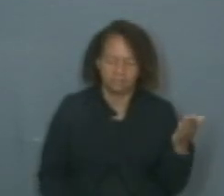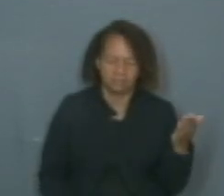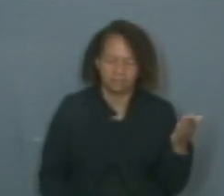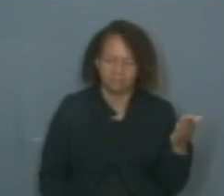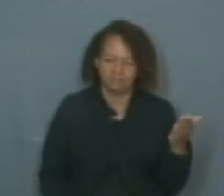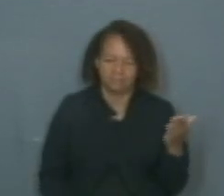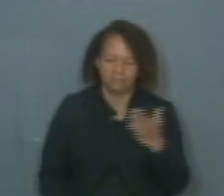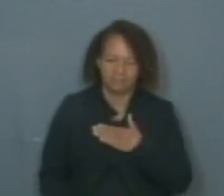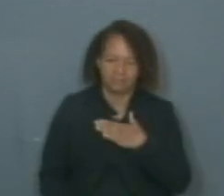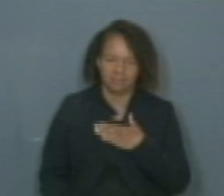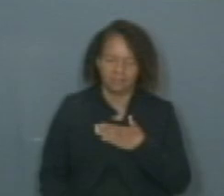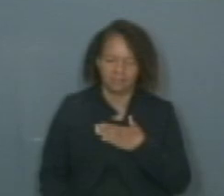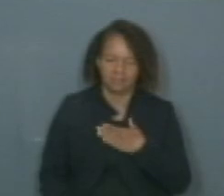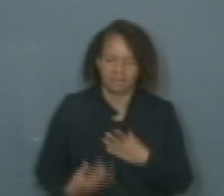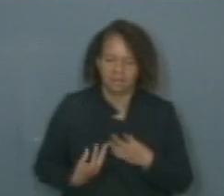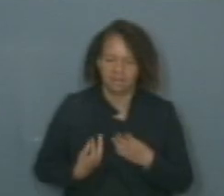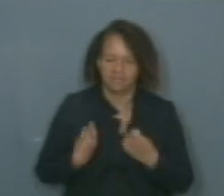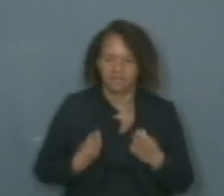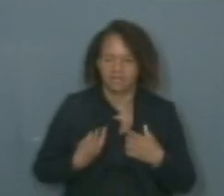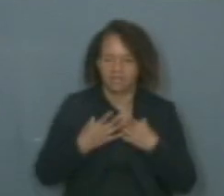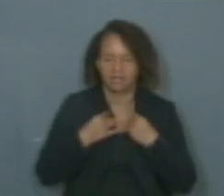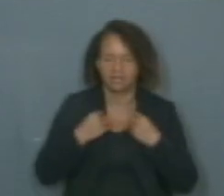mim, é a razão da minha vida.